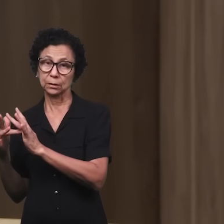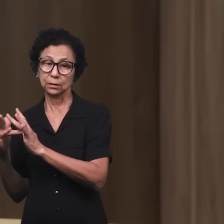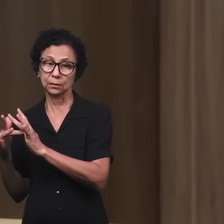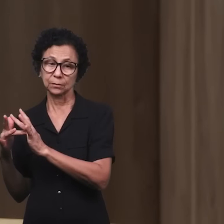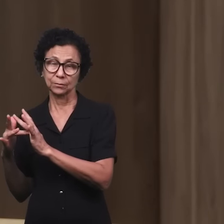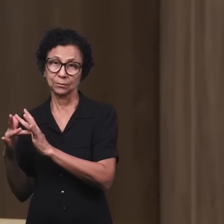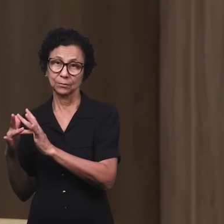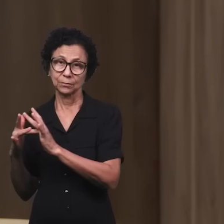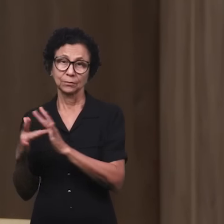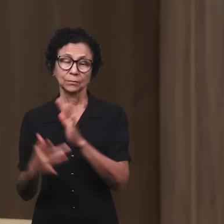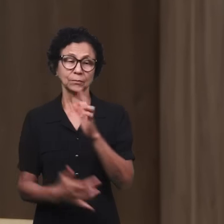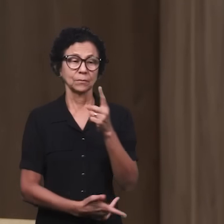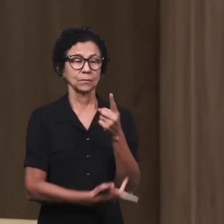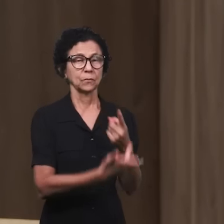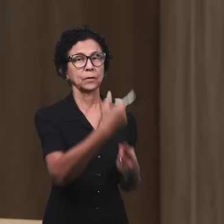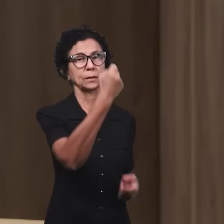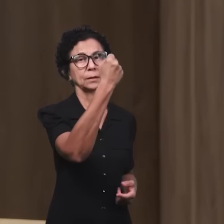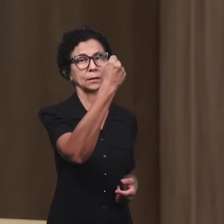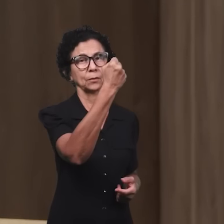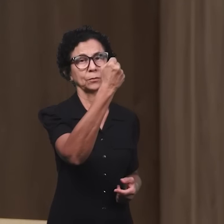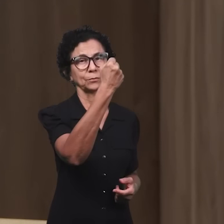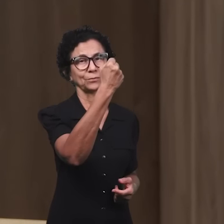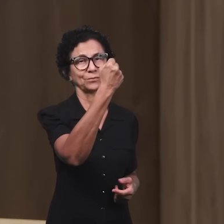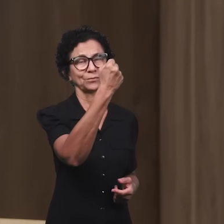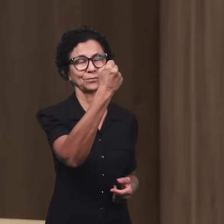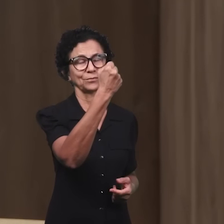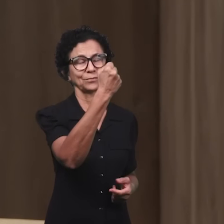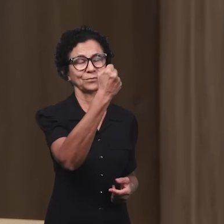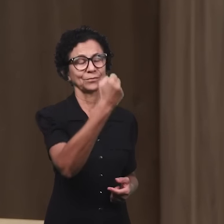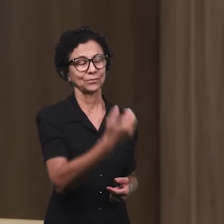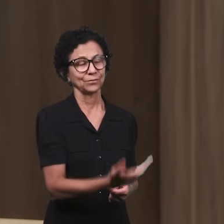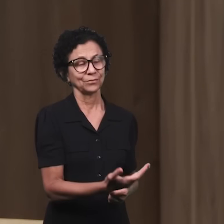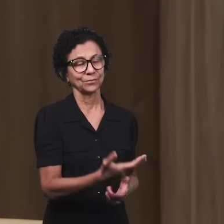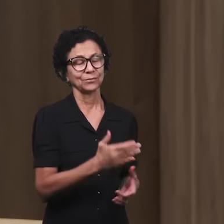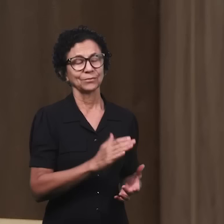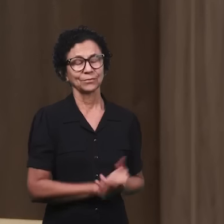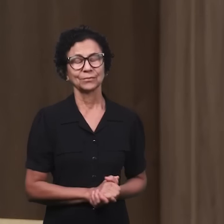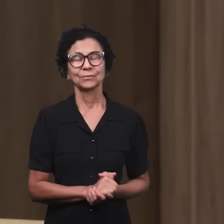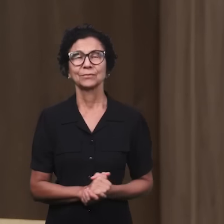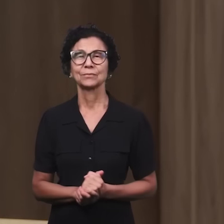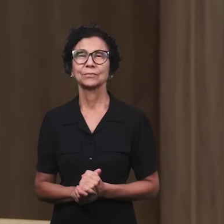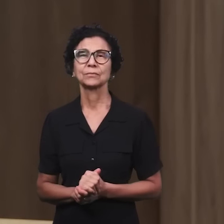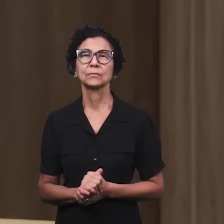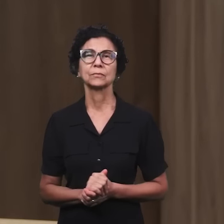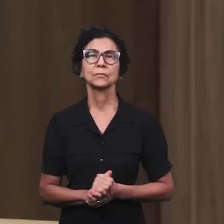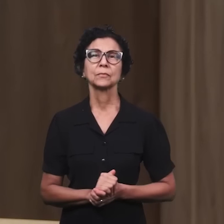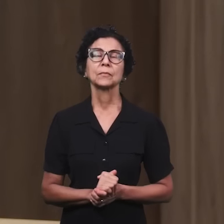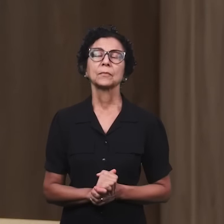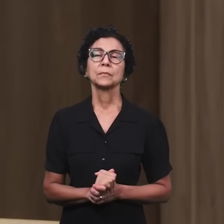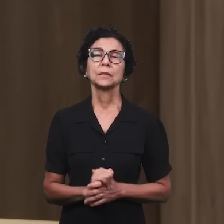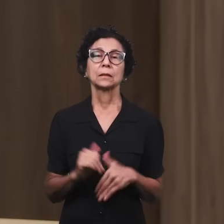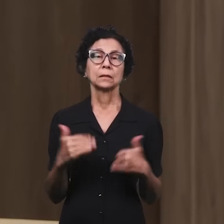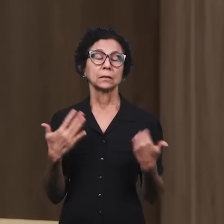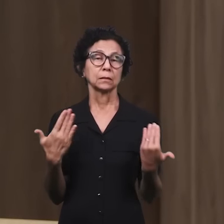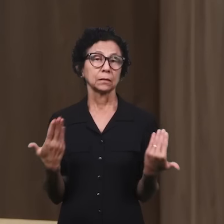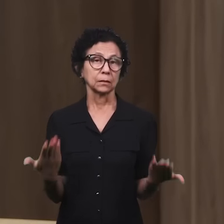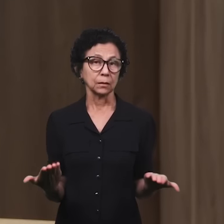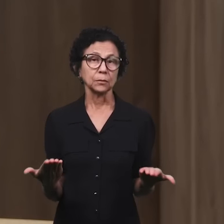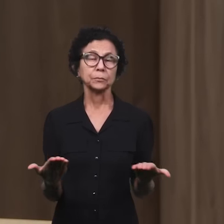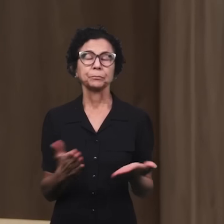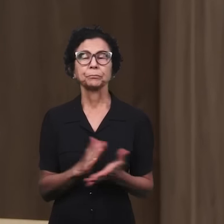morte. Tragada Foi a morte. foi a morte, tragada por quem? Glória a Pelo Deus. leão da tribo de Judá. Então,